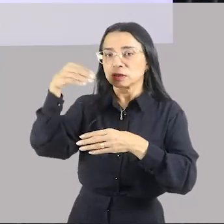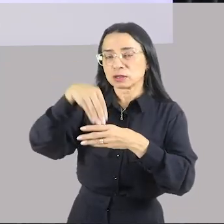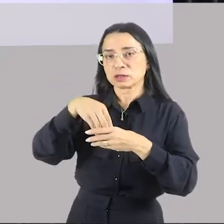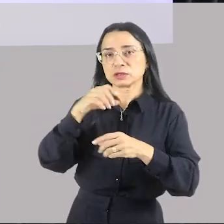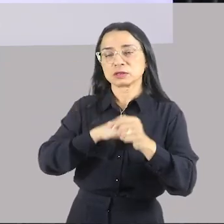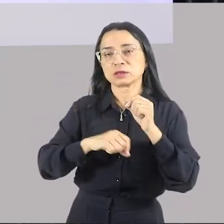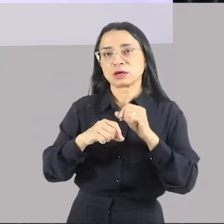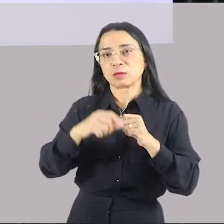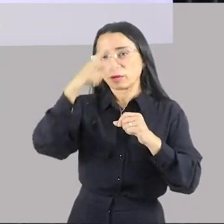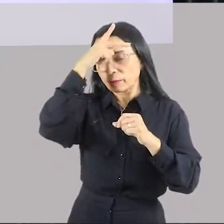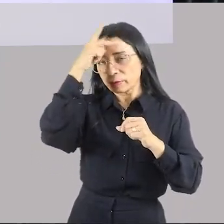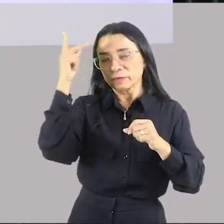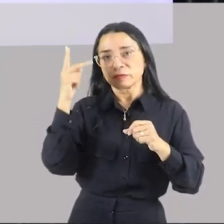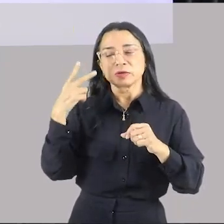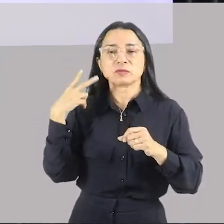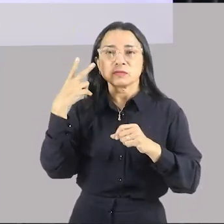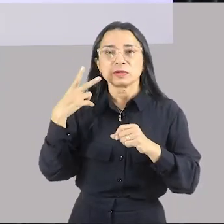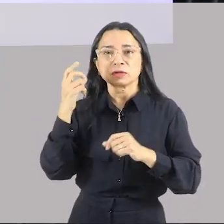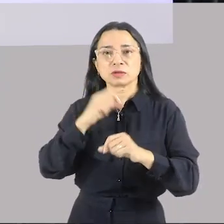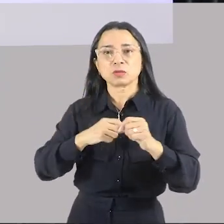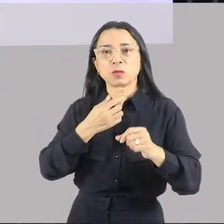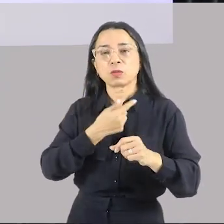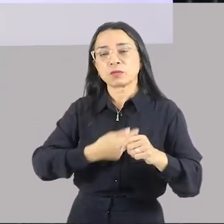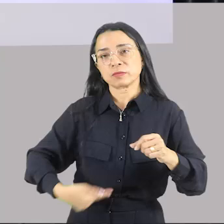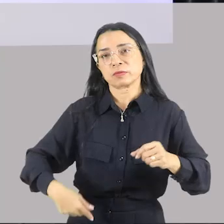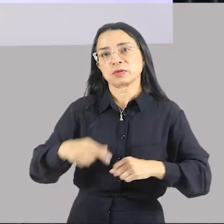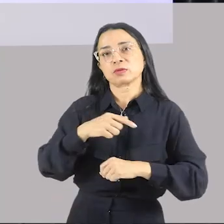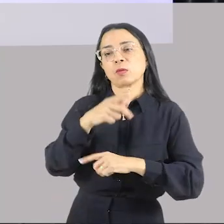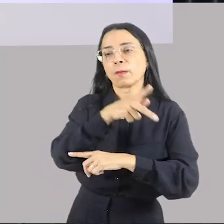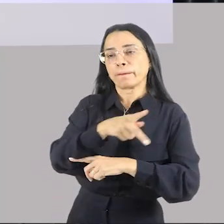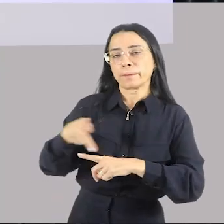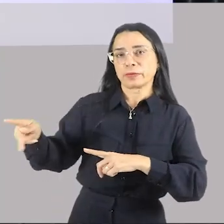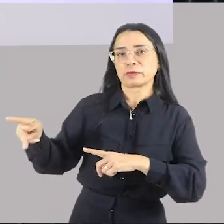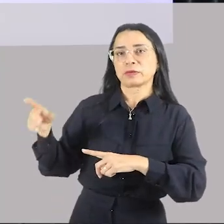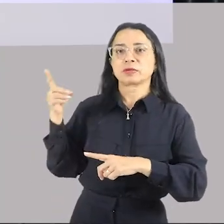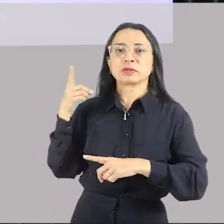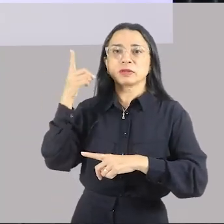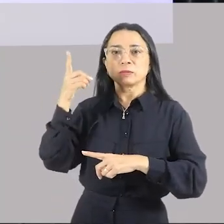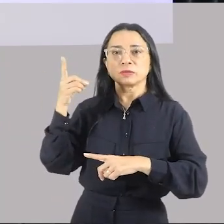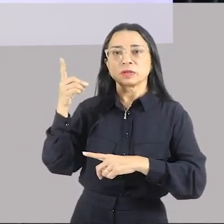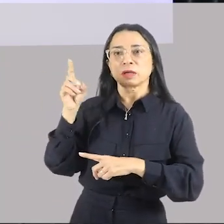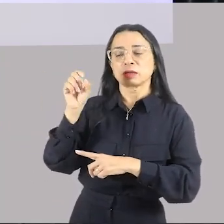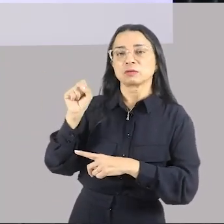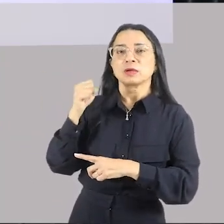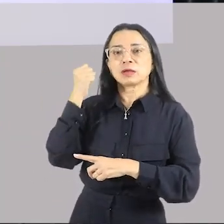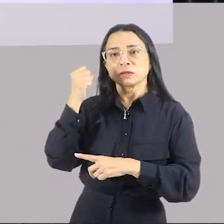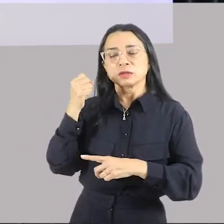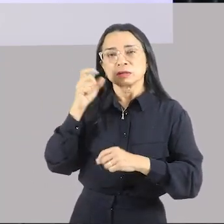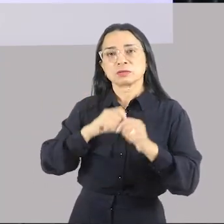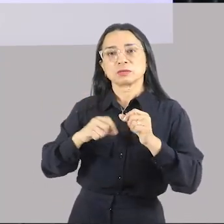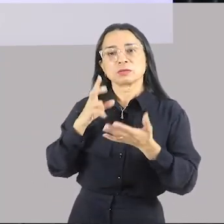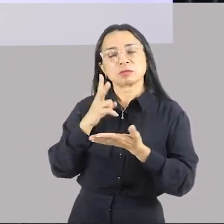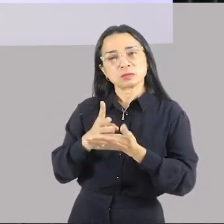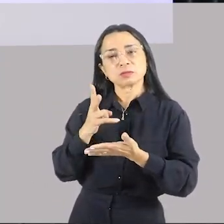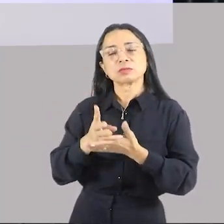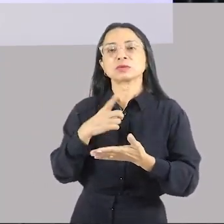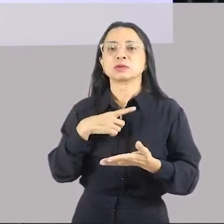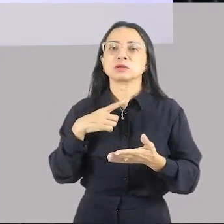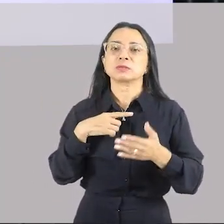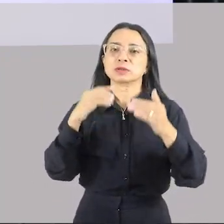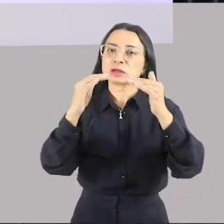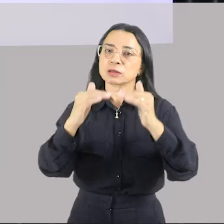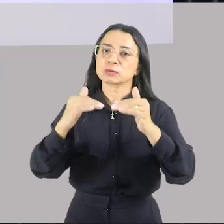às vezes para prefeito e vereador, outras vezes para governador, presidente, deputado, senador. Então, assim, constantemente a gente está no